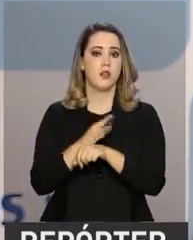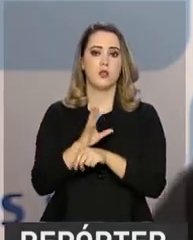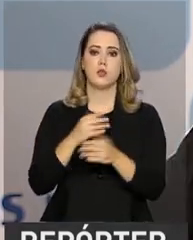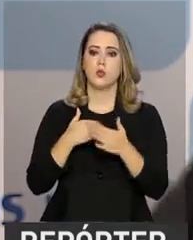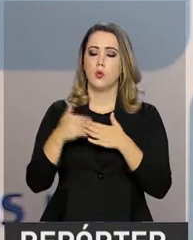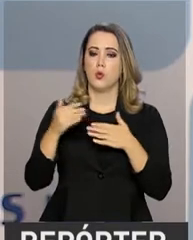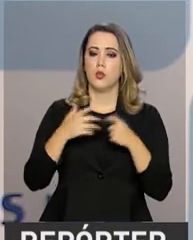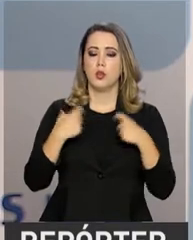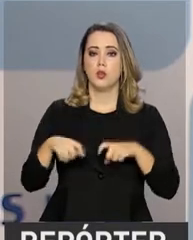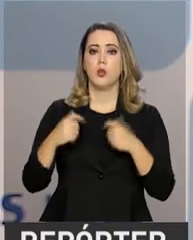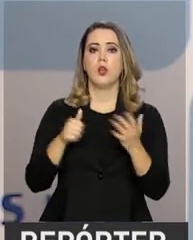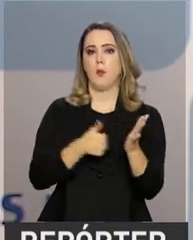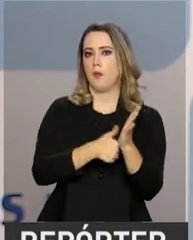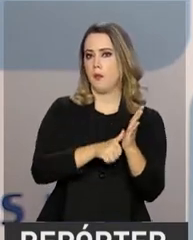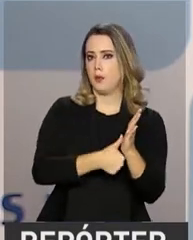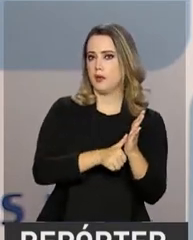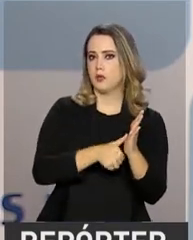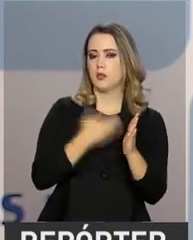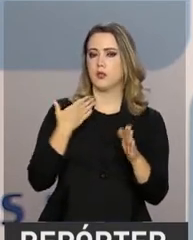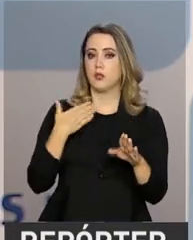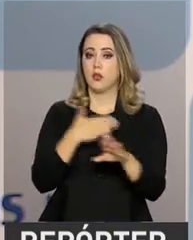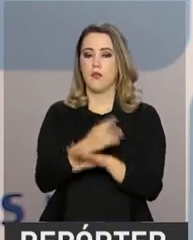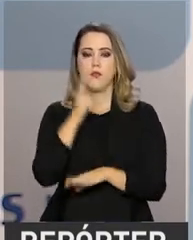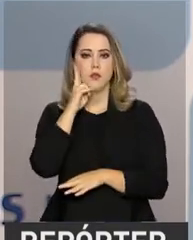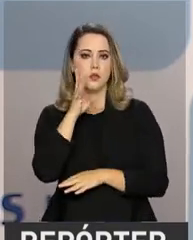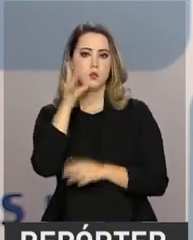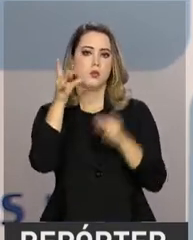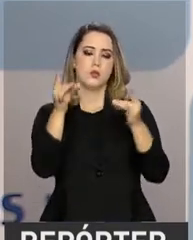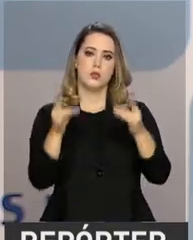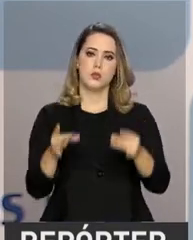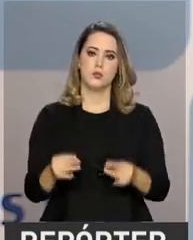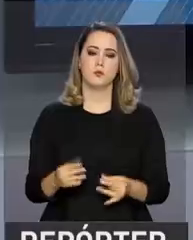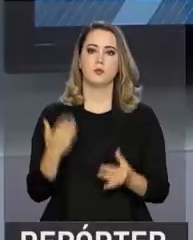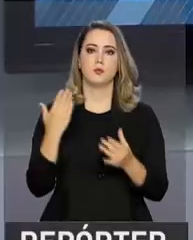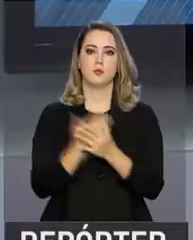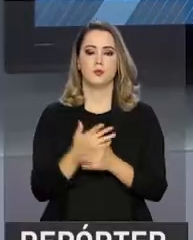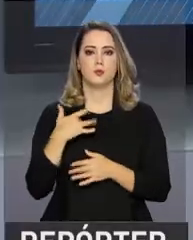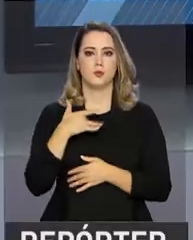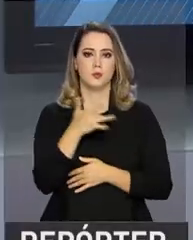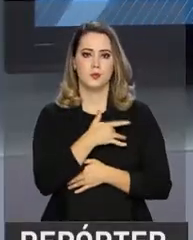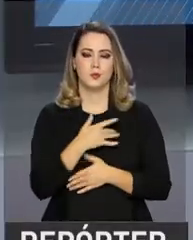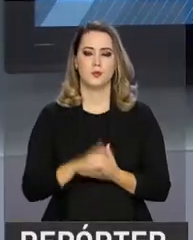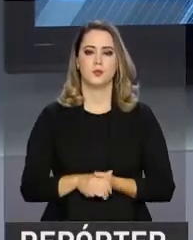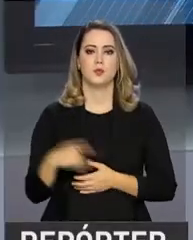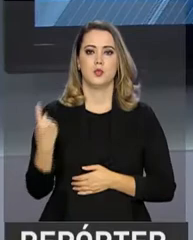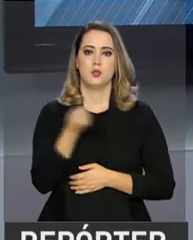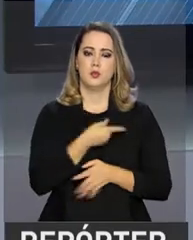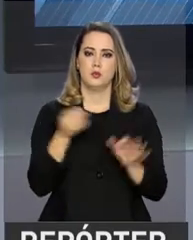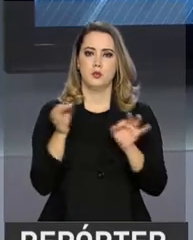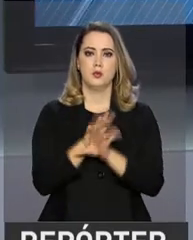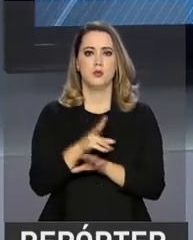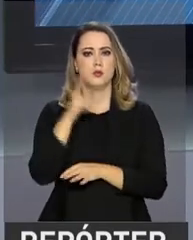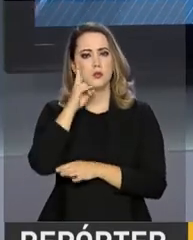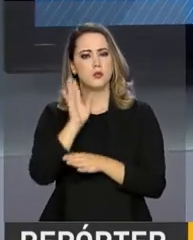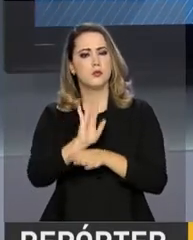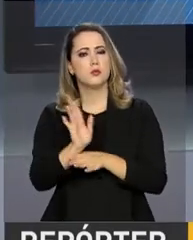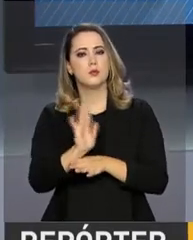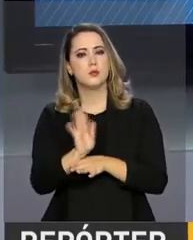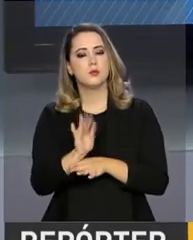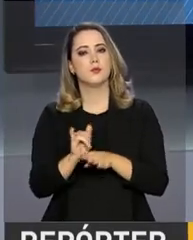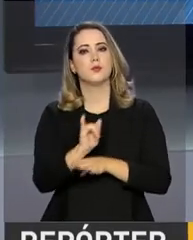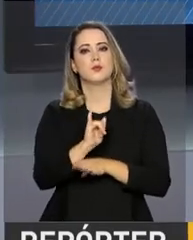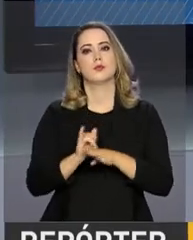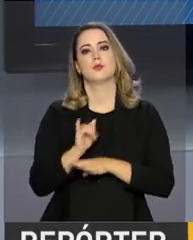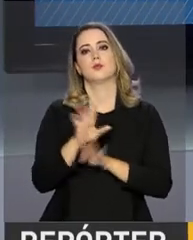ele tem acesso a todo o seu prontuário de saúde nós ficamos por aqui você pode rever as